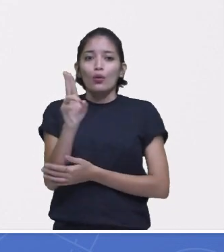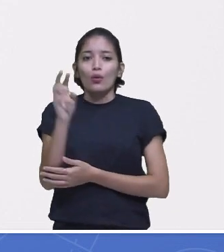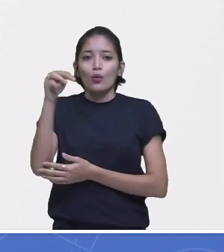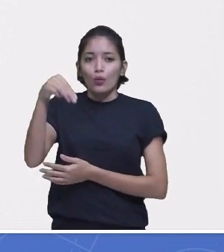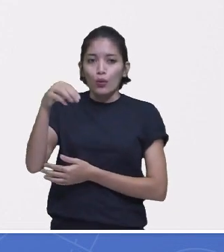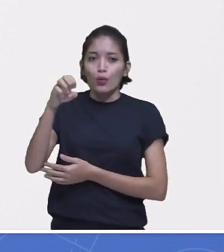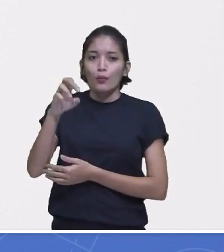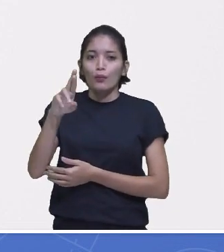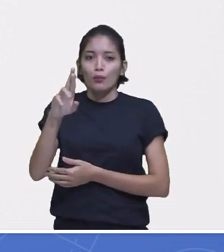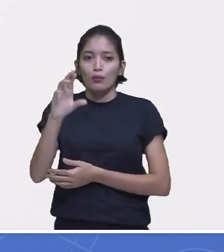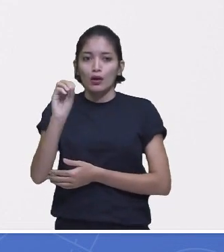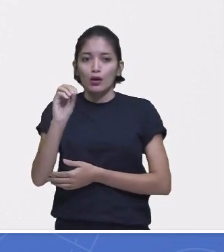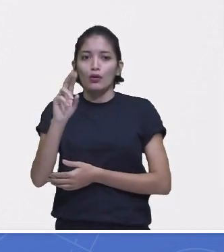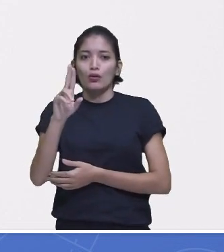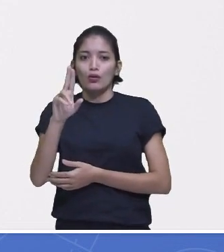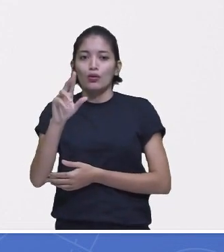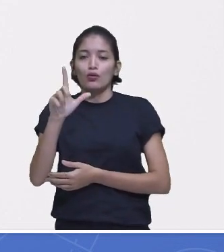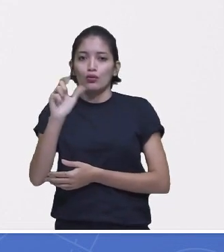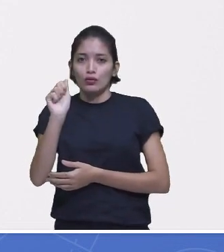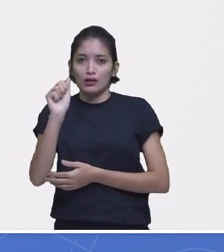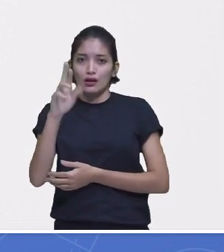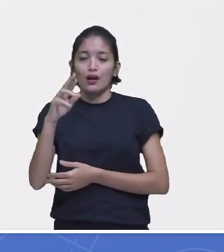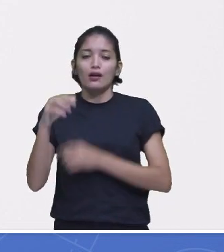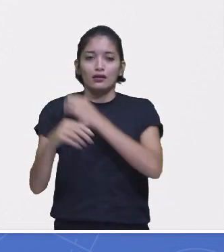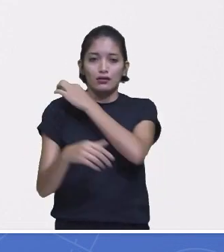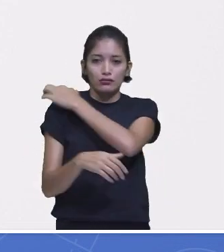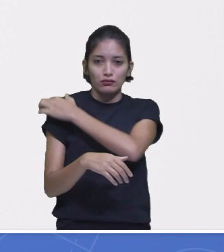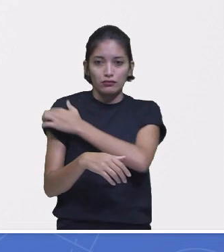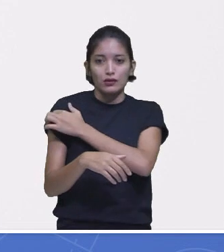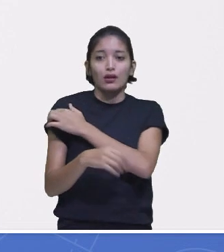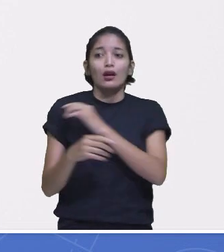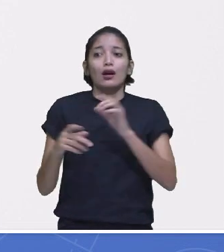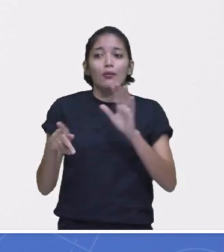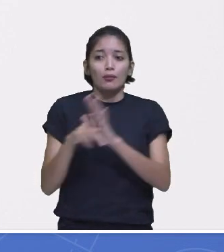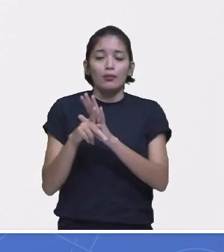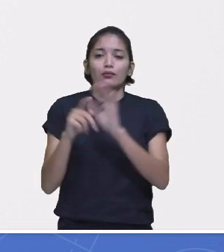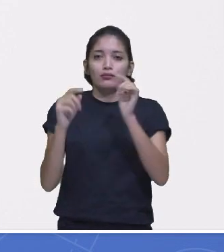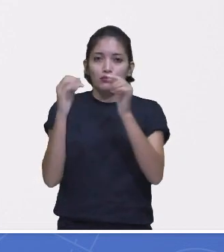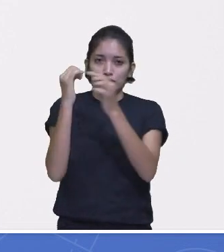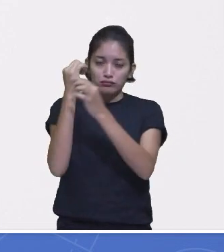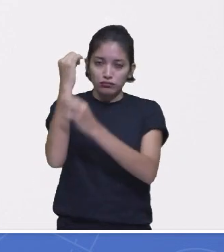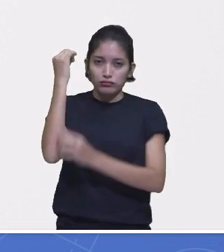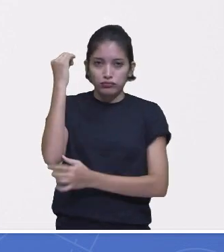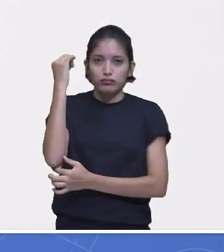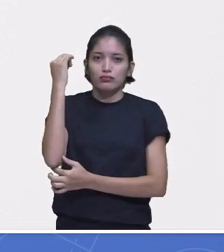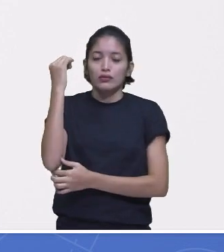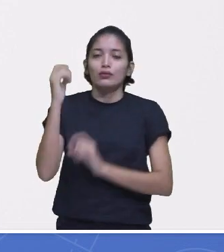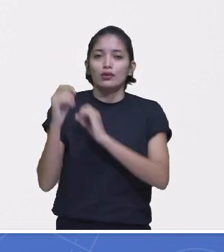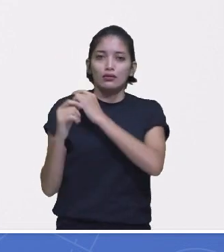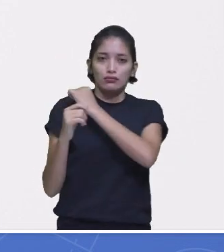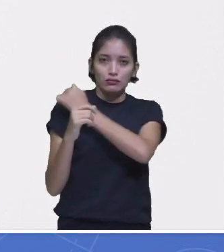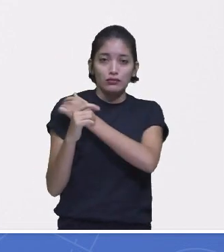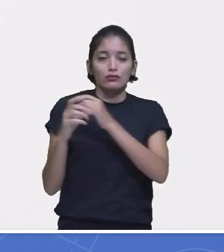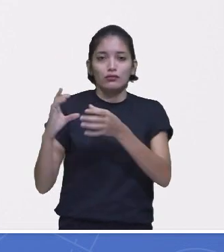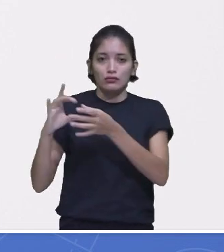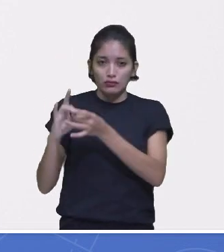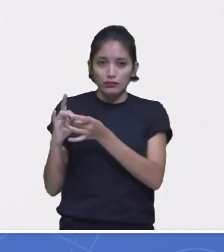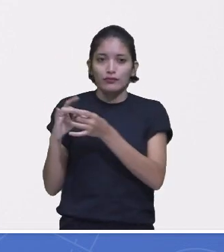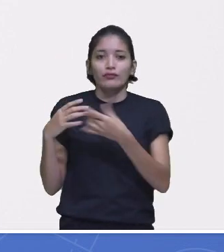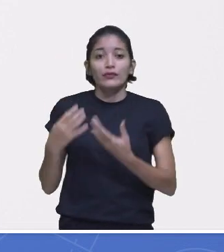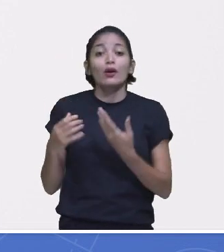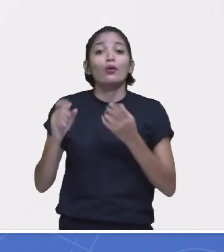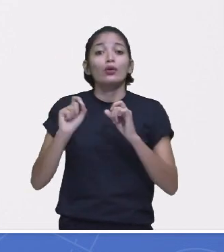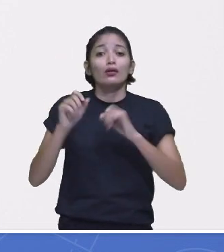nosso ombro. Essa articulação húmero-ulnar é a articulação do nosso ombro. De acordo com a amplitude de